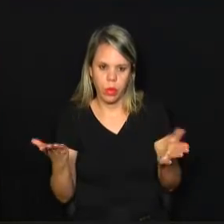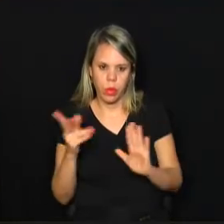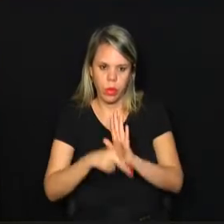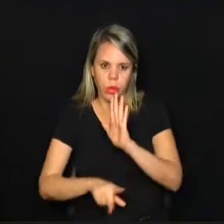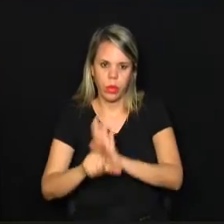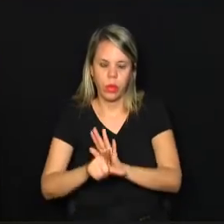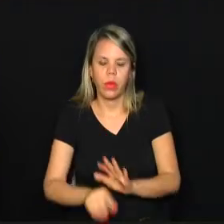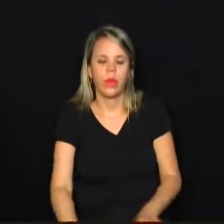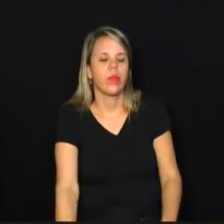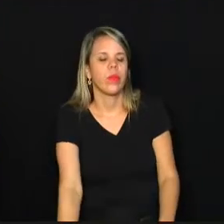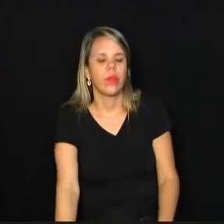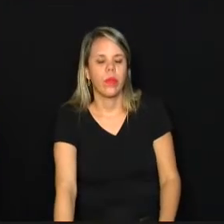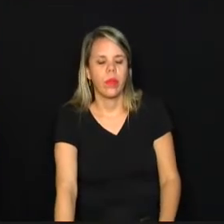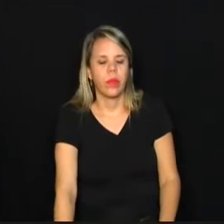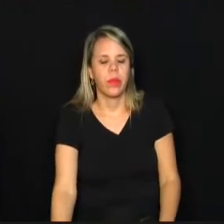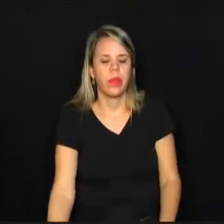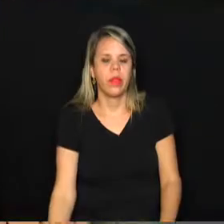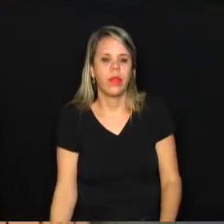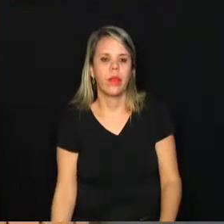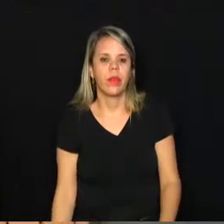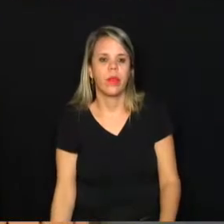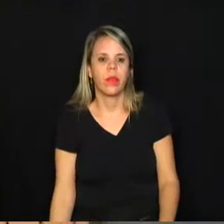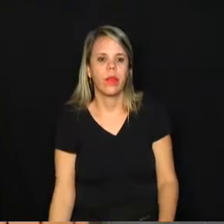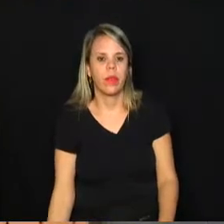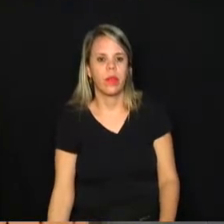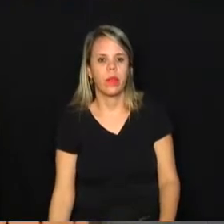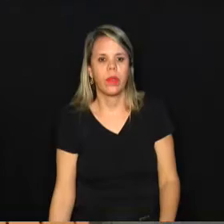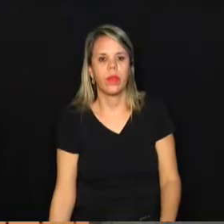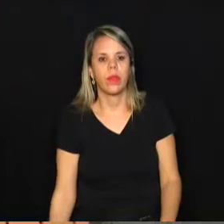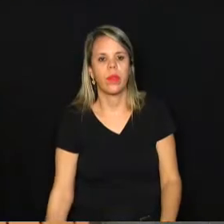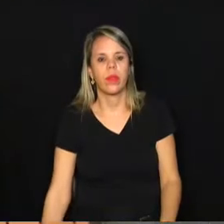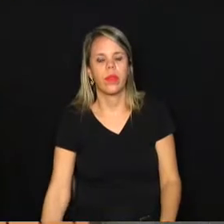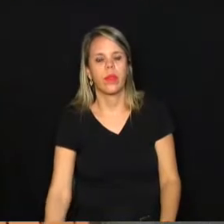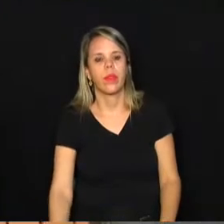lei? É isso, senhor presidente.